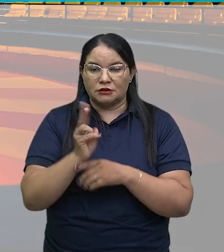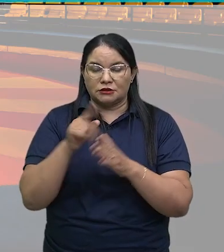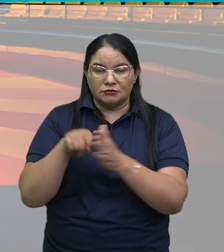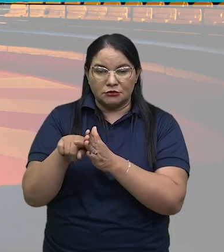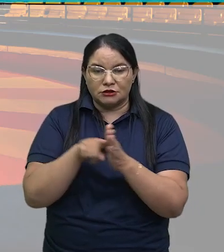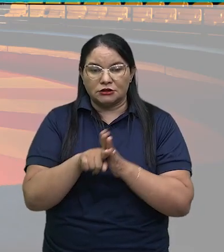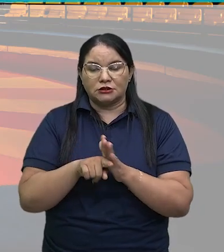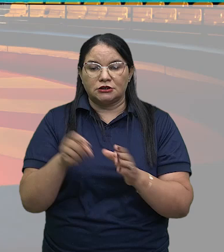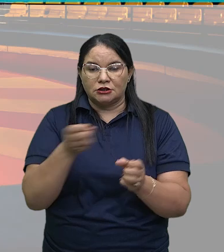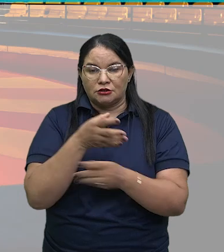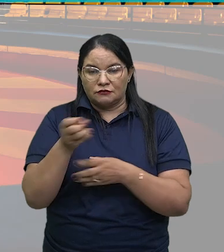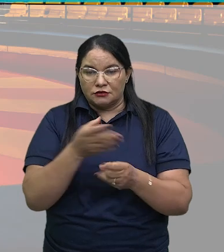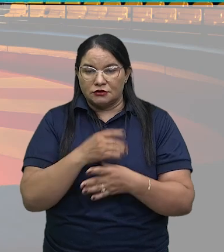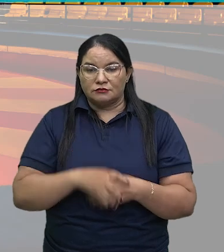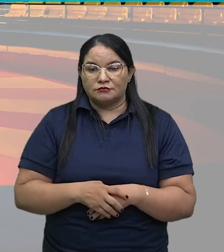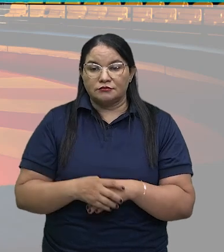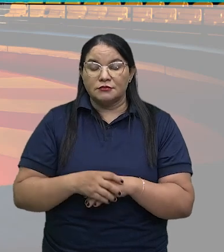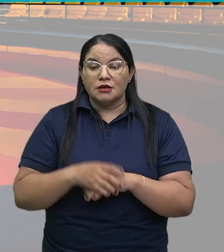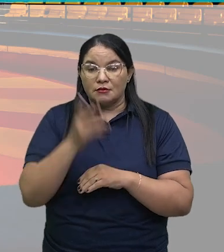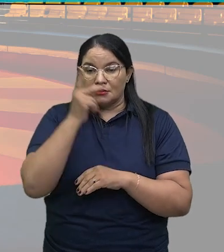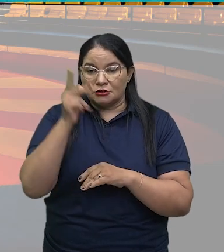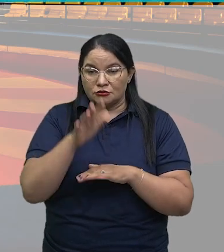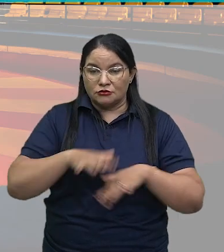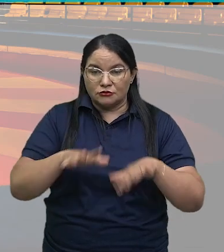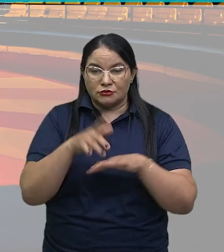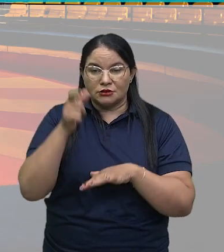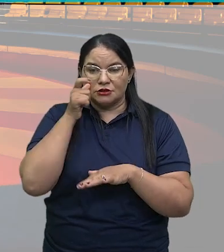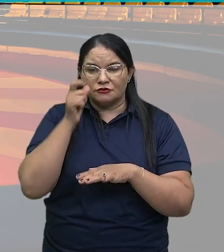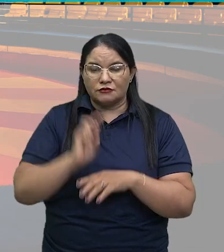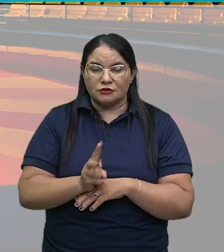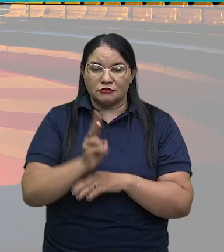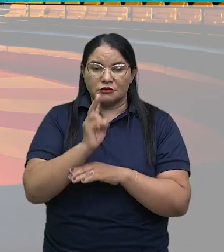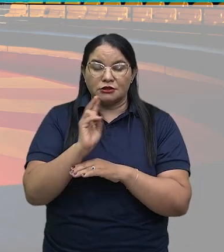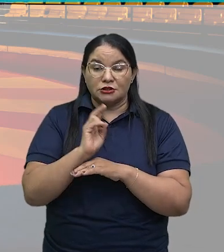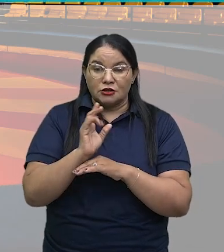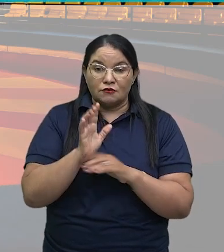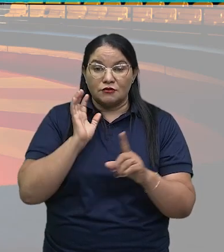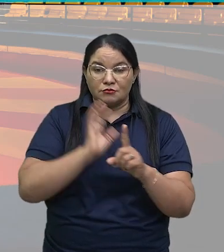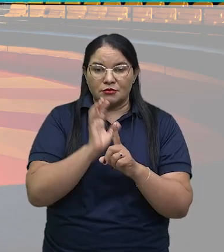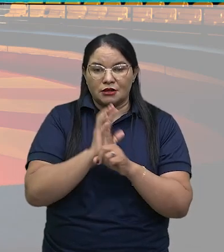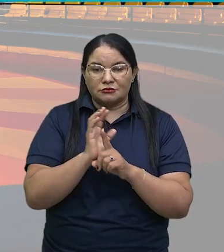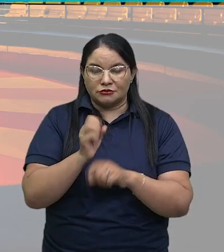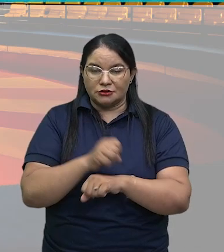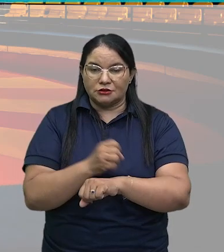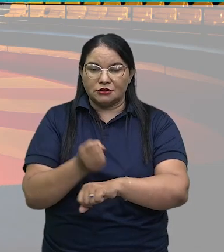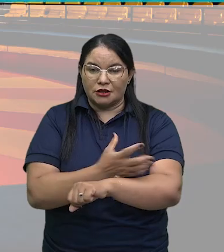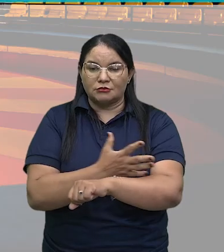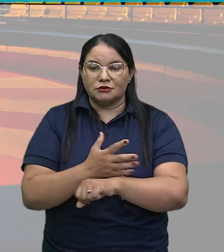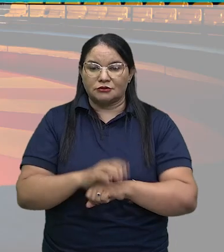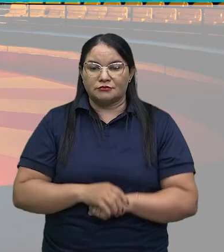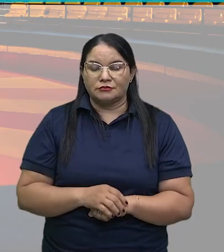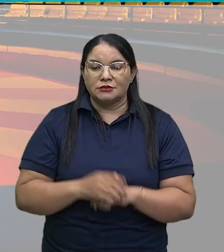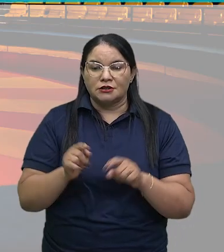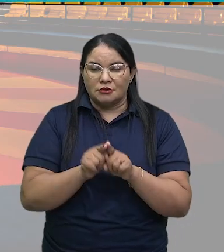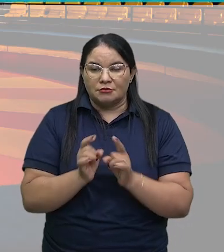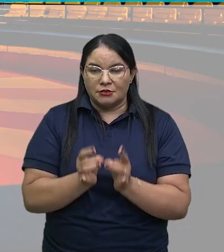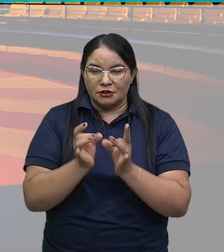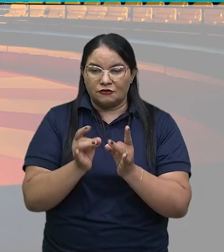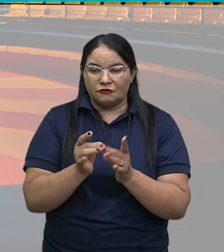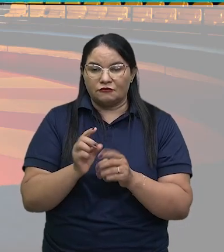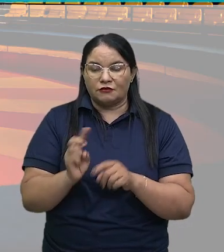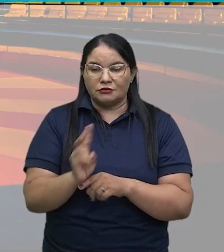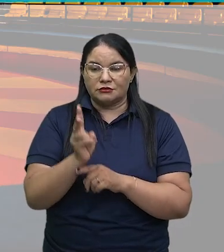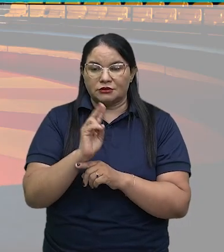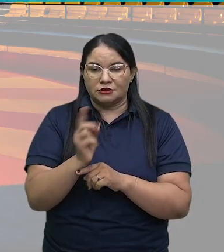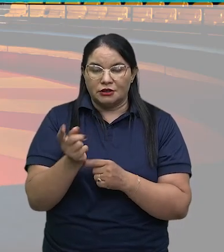valoriza a pesquisa e inovação. O público valoriza impacto e emoção. O mercado valoriza